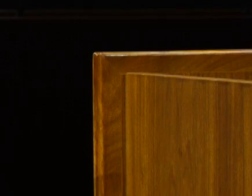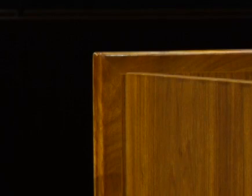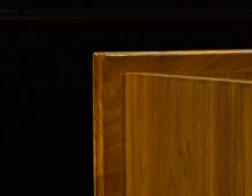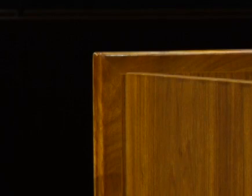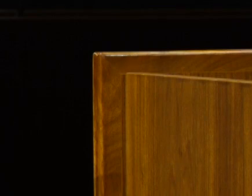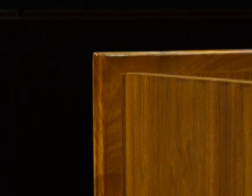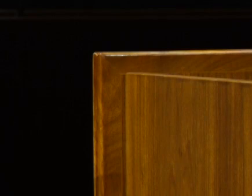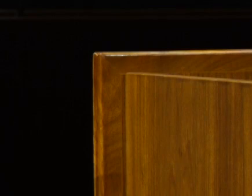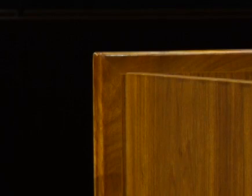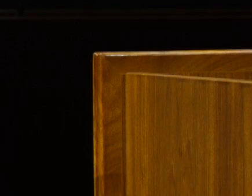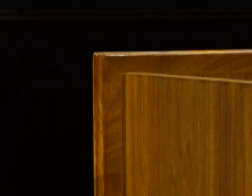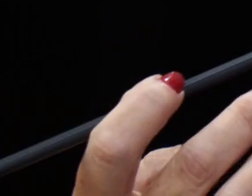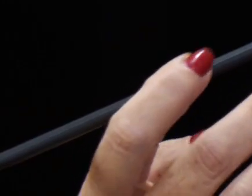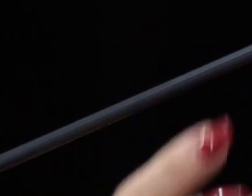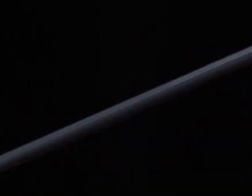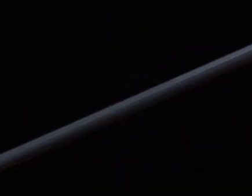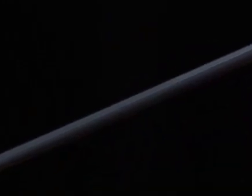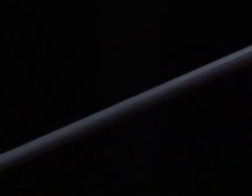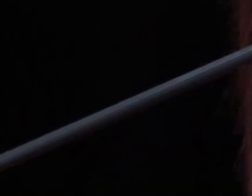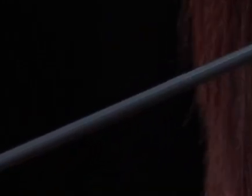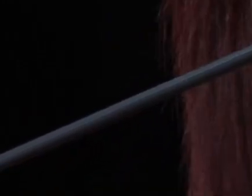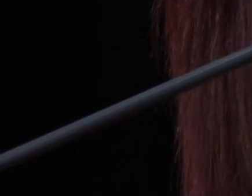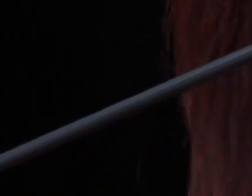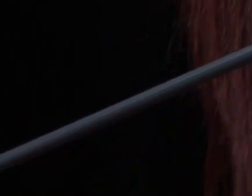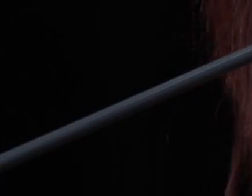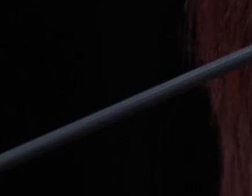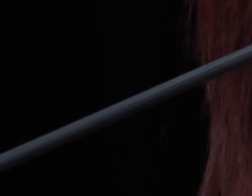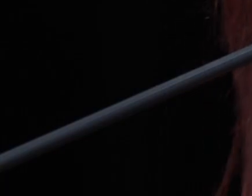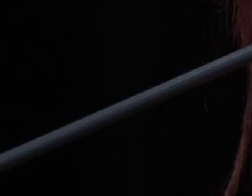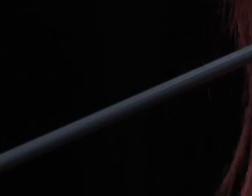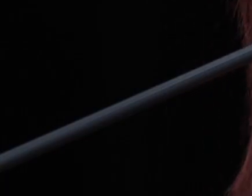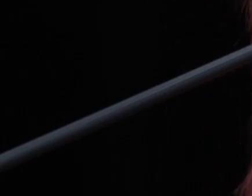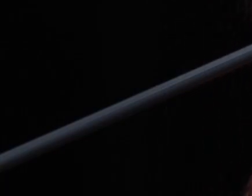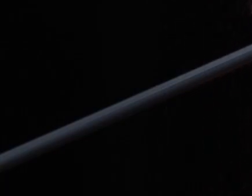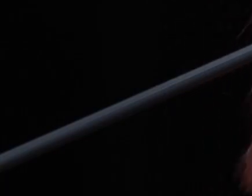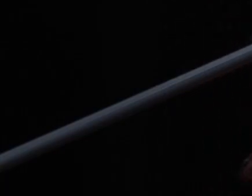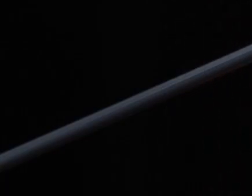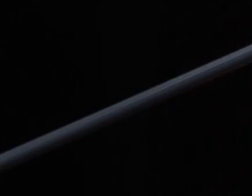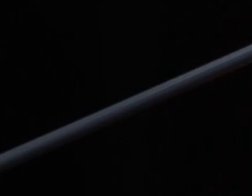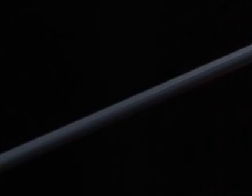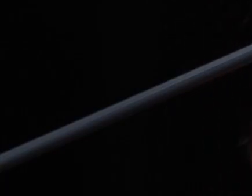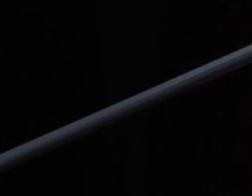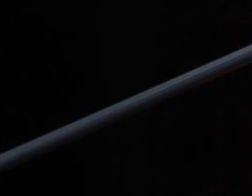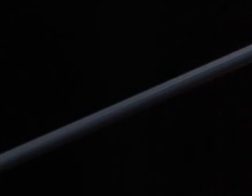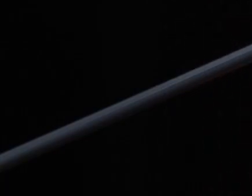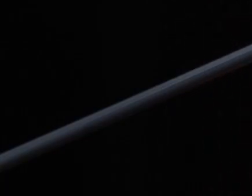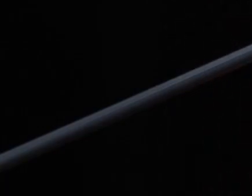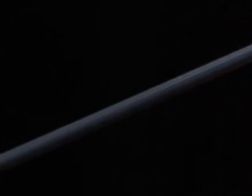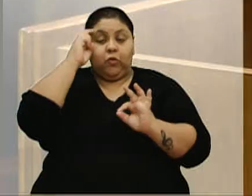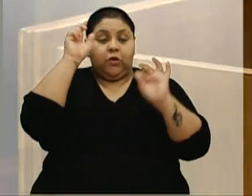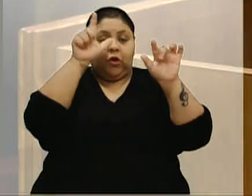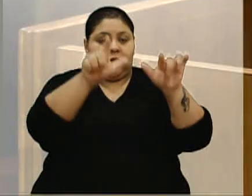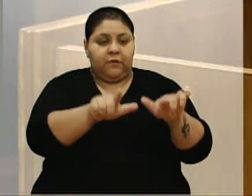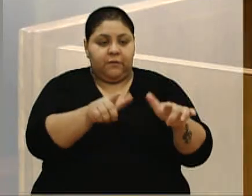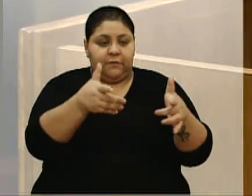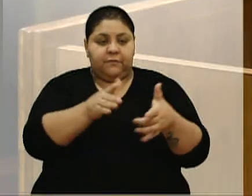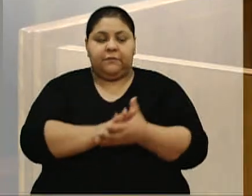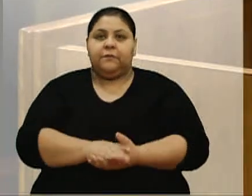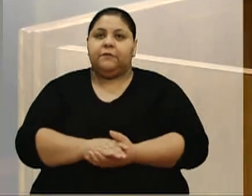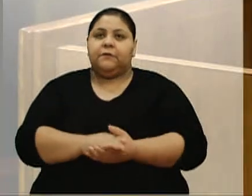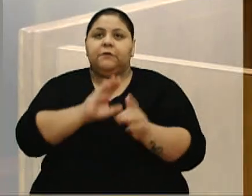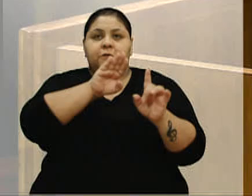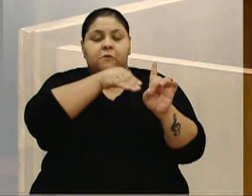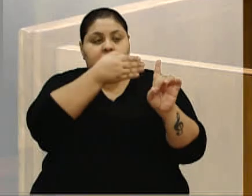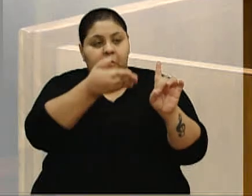a proponente da homenagem, vereadora Rose Frigeri, enfatiza que o título é mais que merecido. Samuel é uma